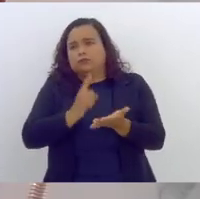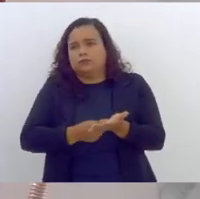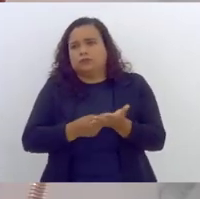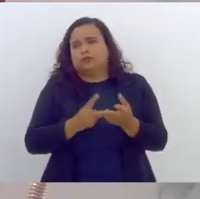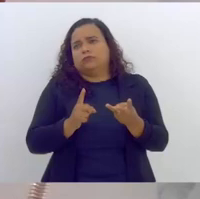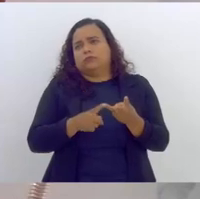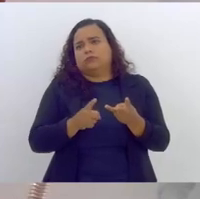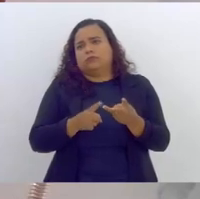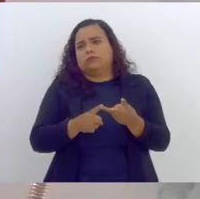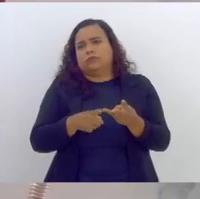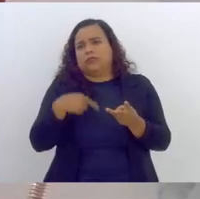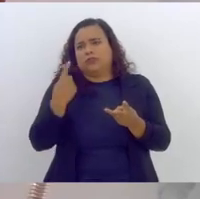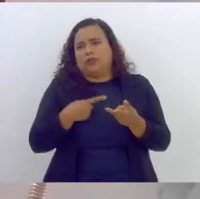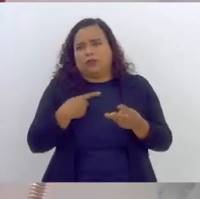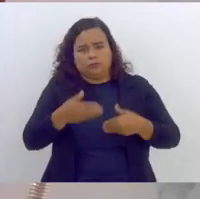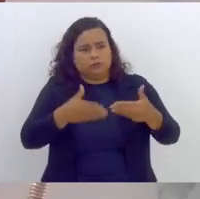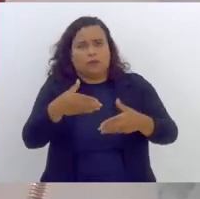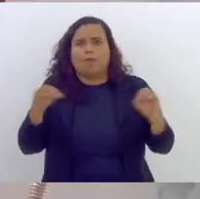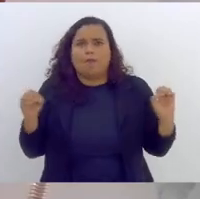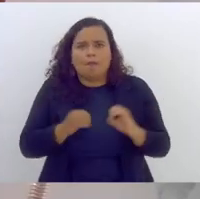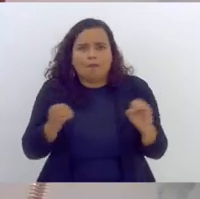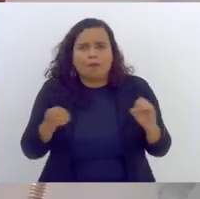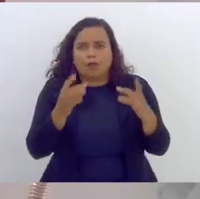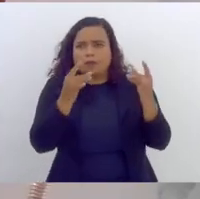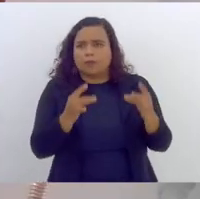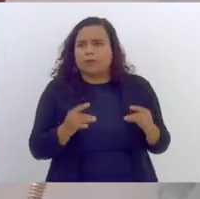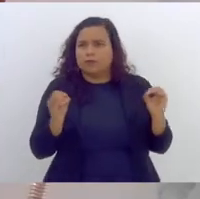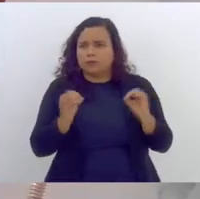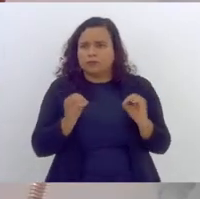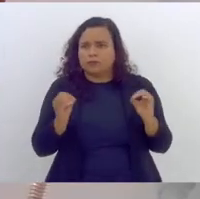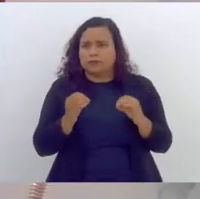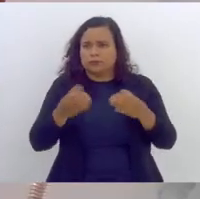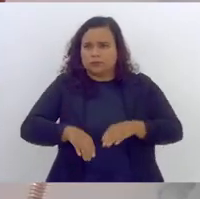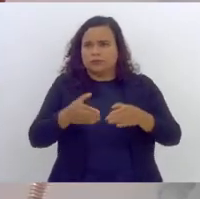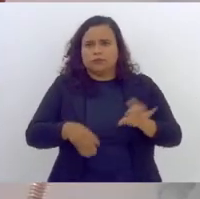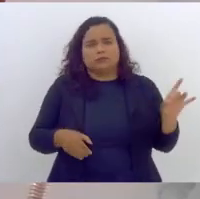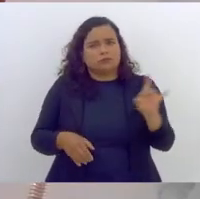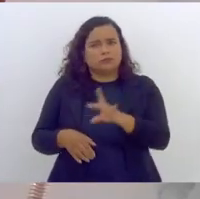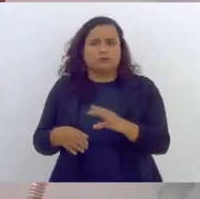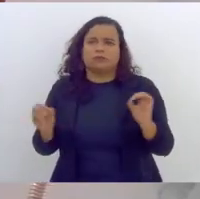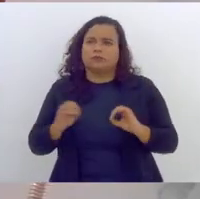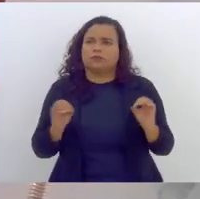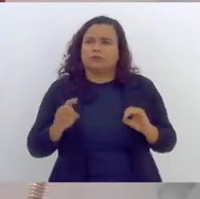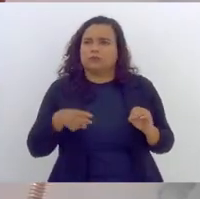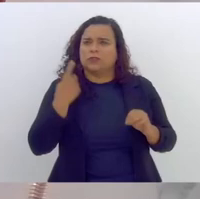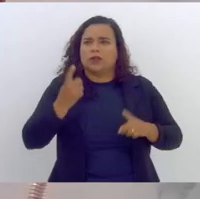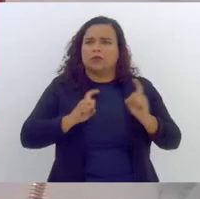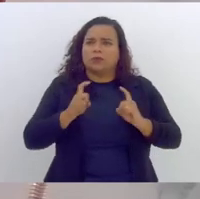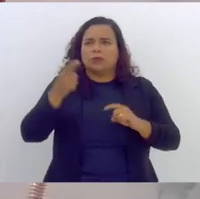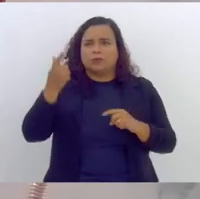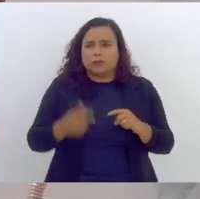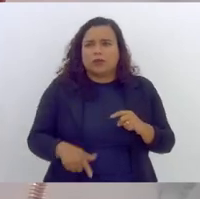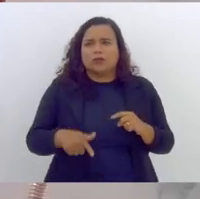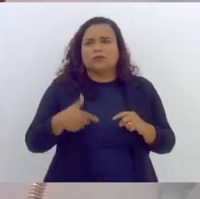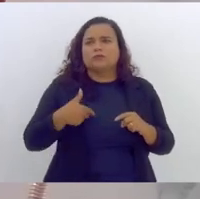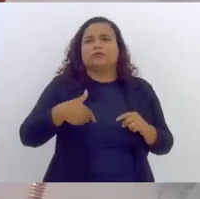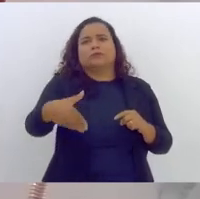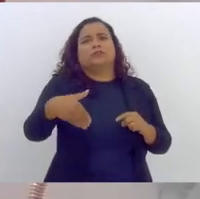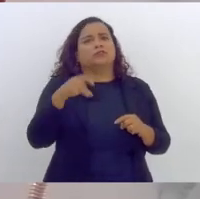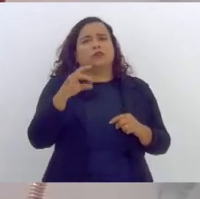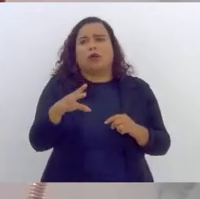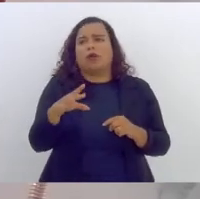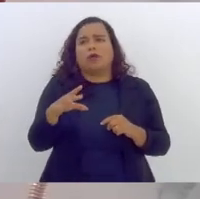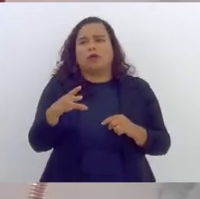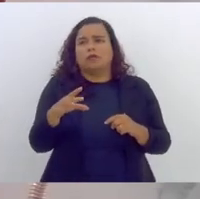sem que a gente avance nos pormenores de cada concurso a gente vai fazer outra reunião dessa agora somente